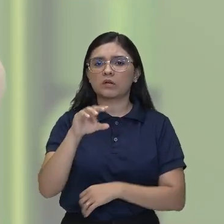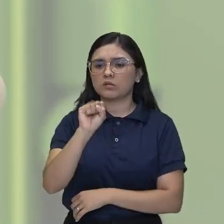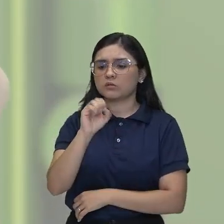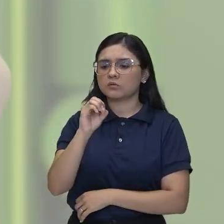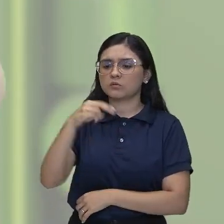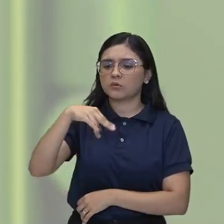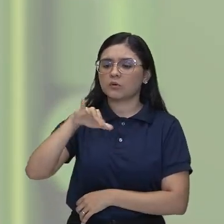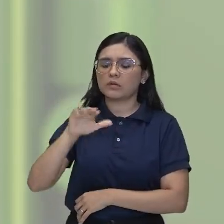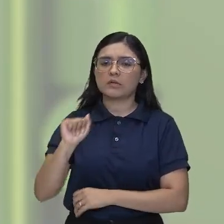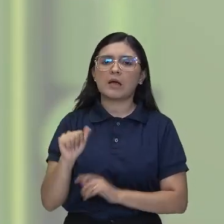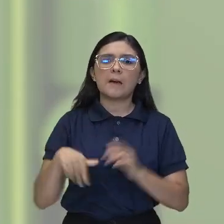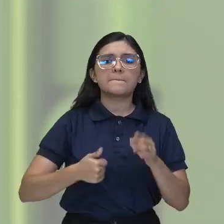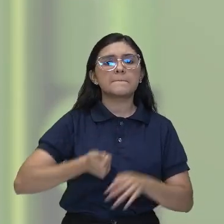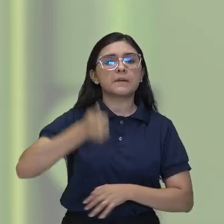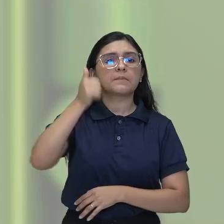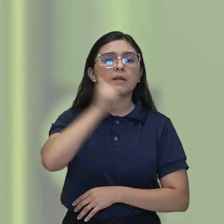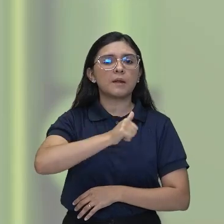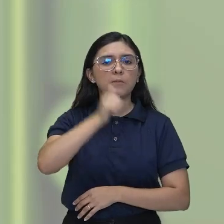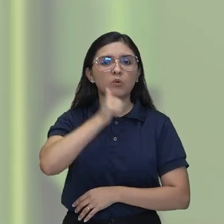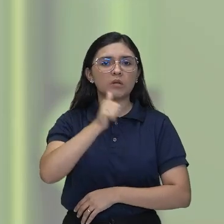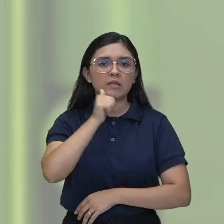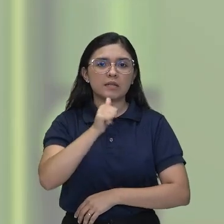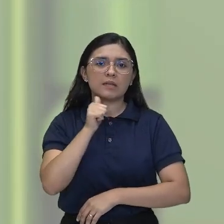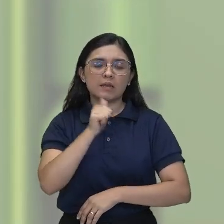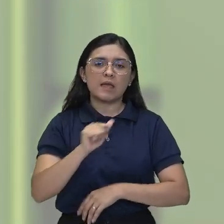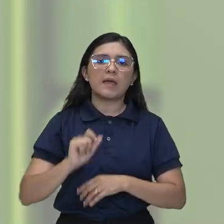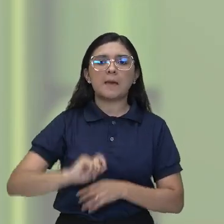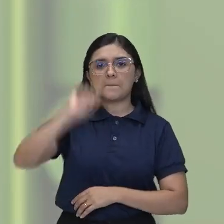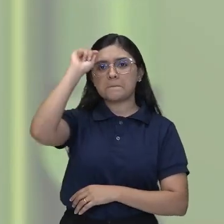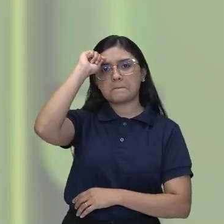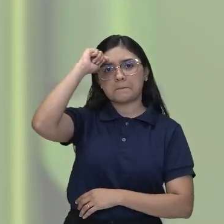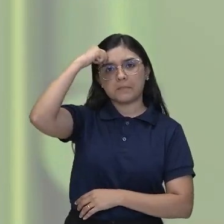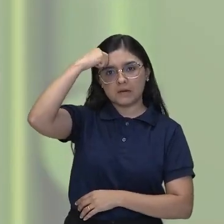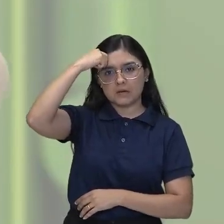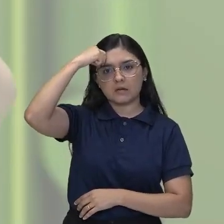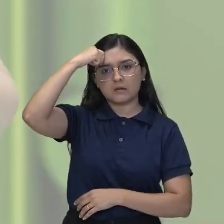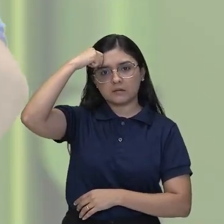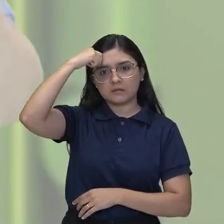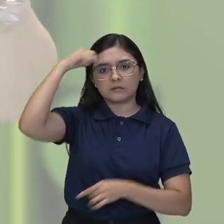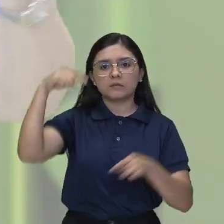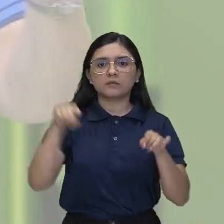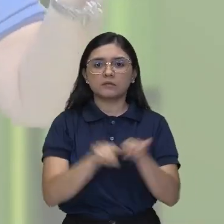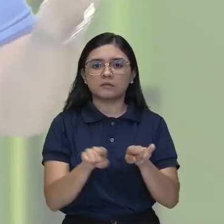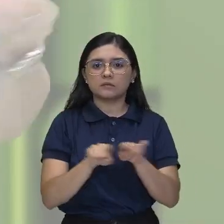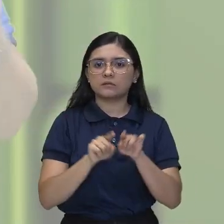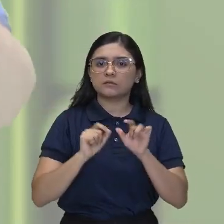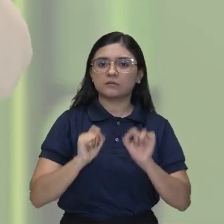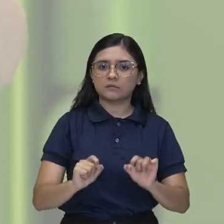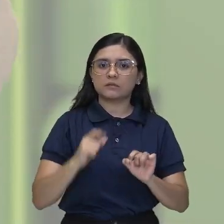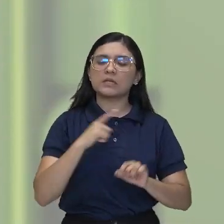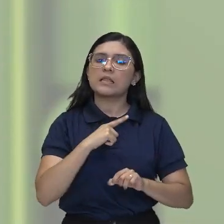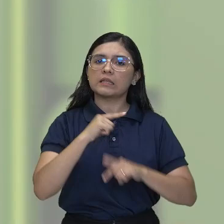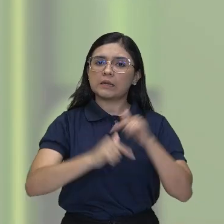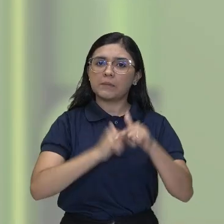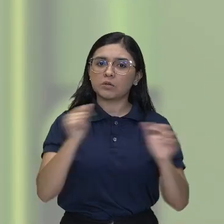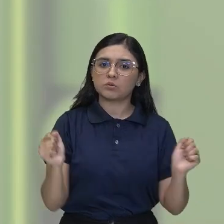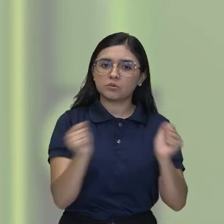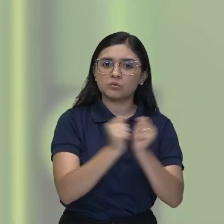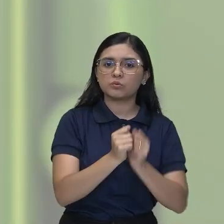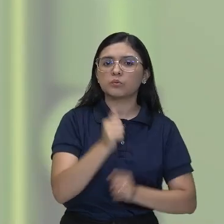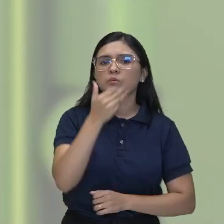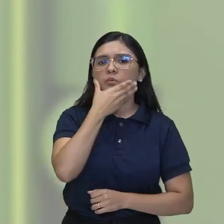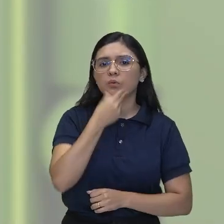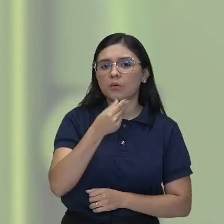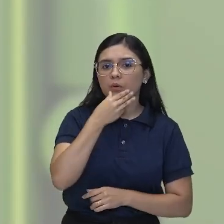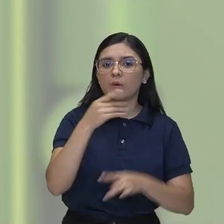é a primeira mulher preta e PhD trabalhando no meio dos homens, porque as exatas,